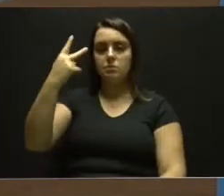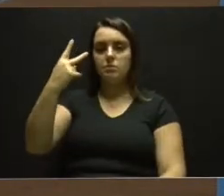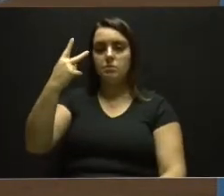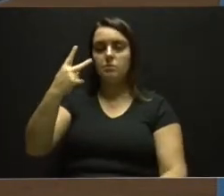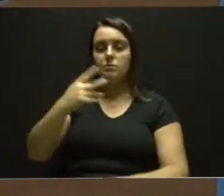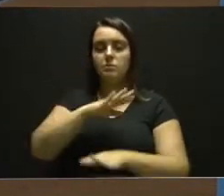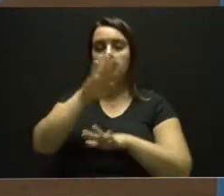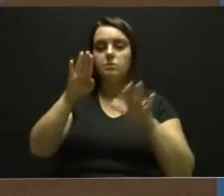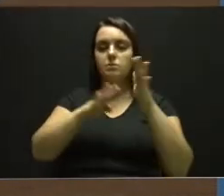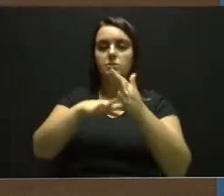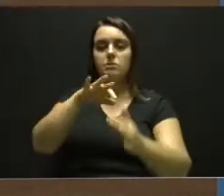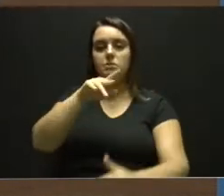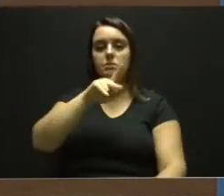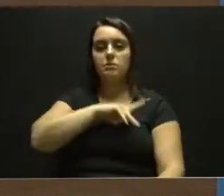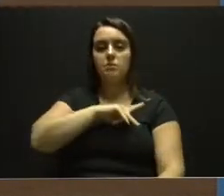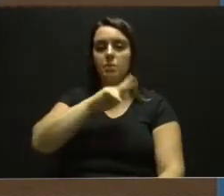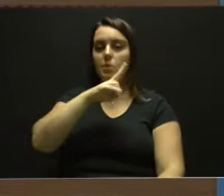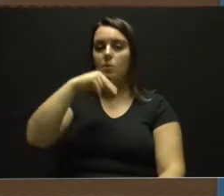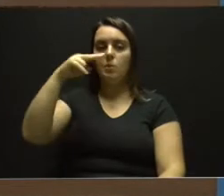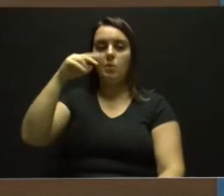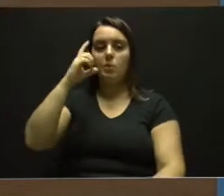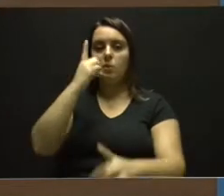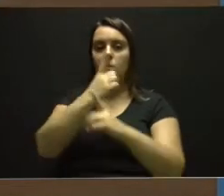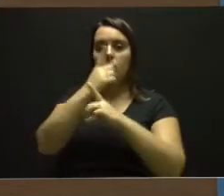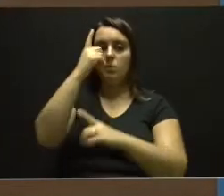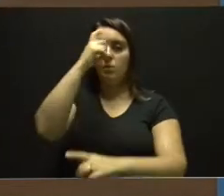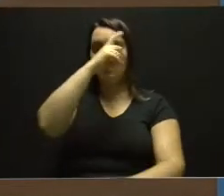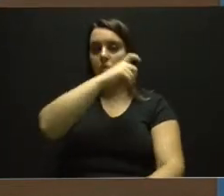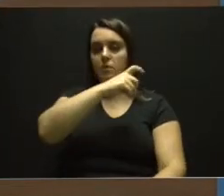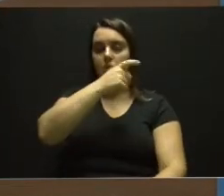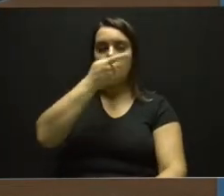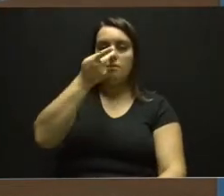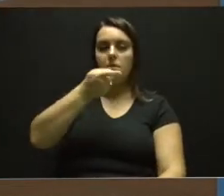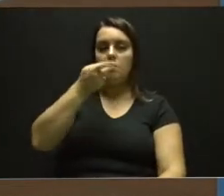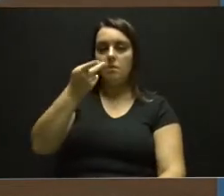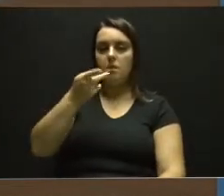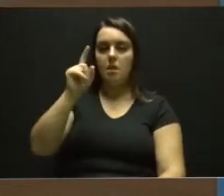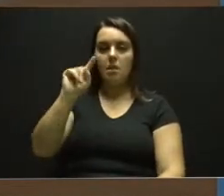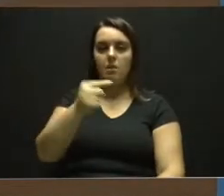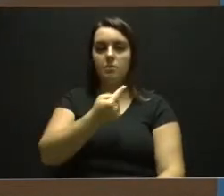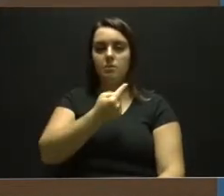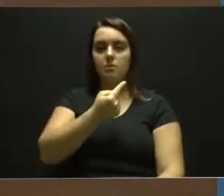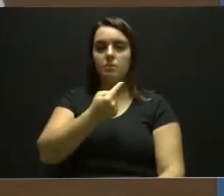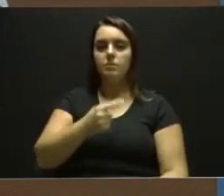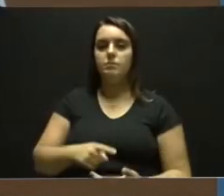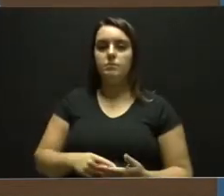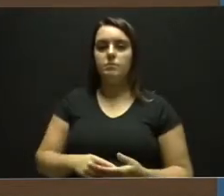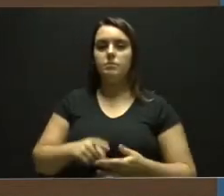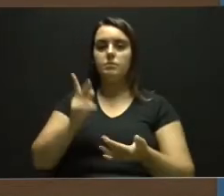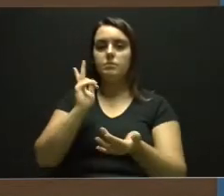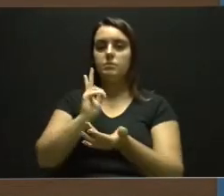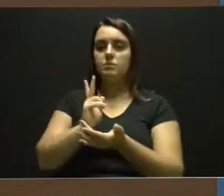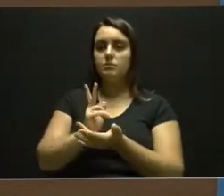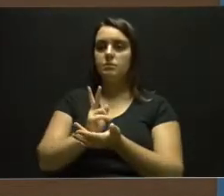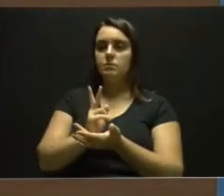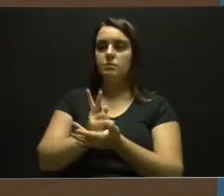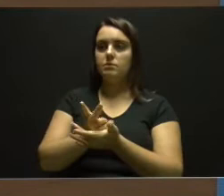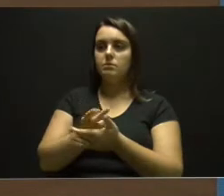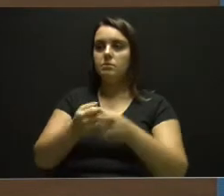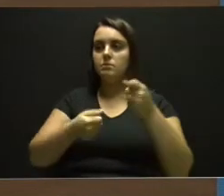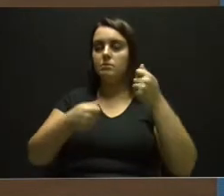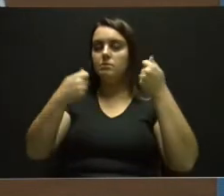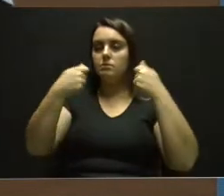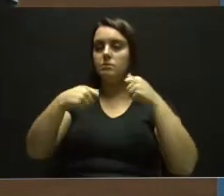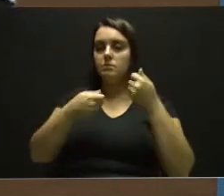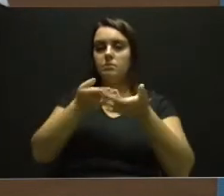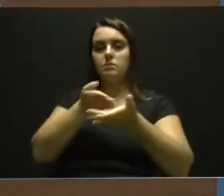prefeito nunca encontrei barreira para falar soliman não precisava de um carro para terminar